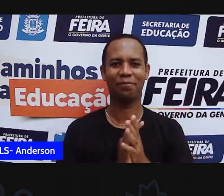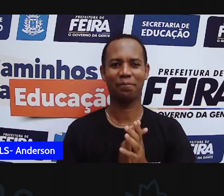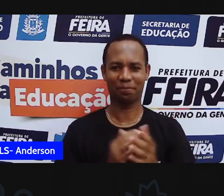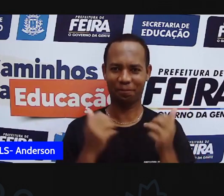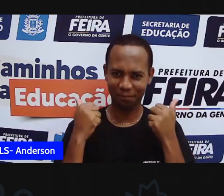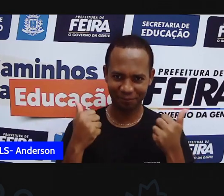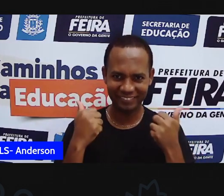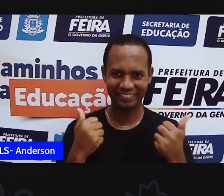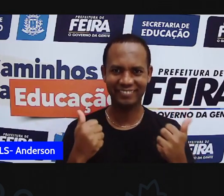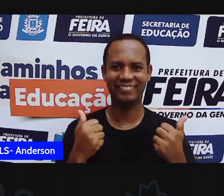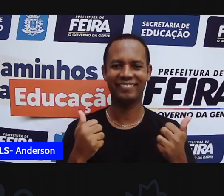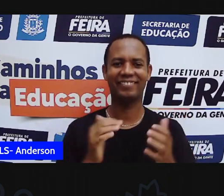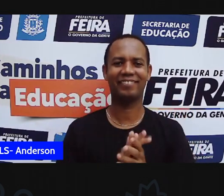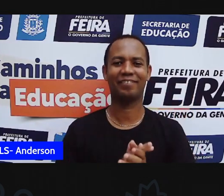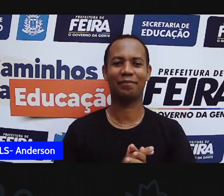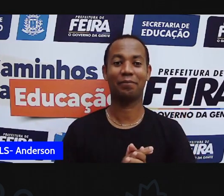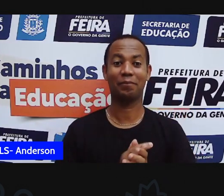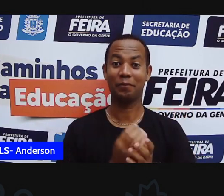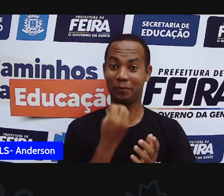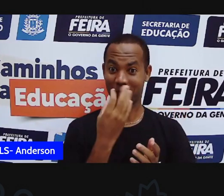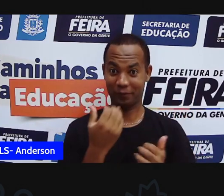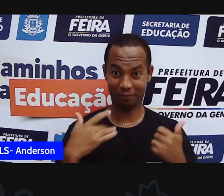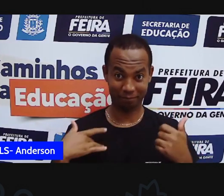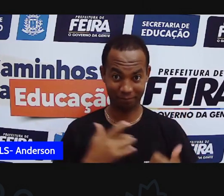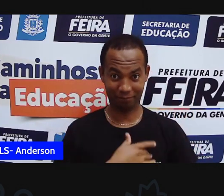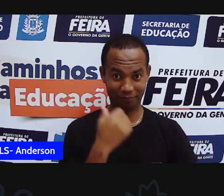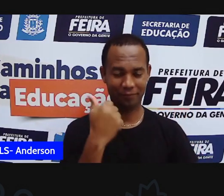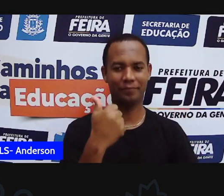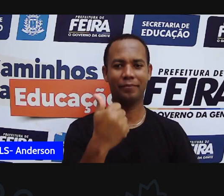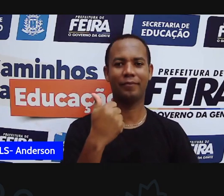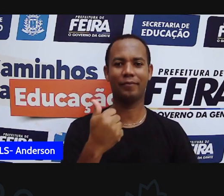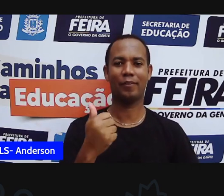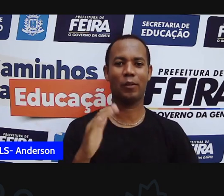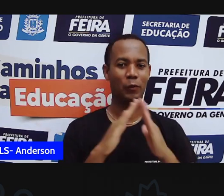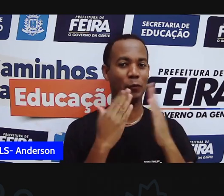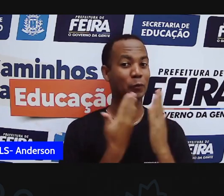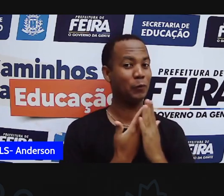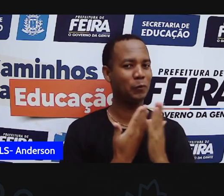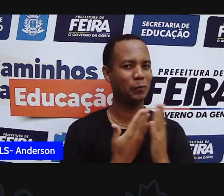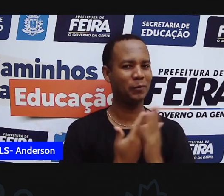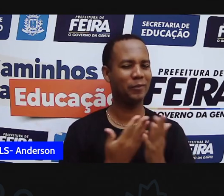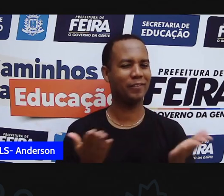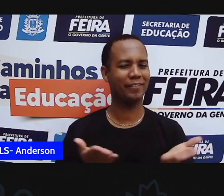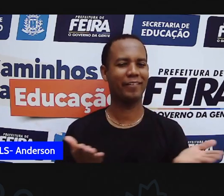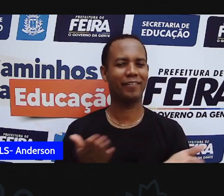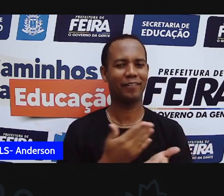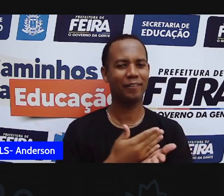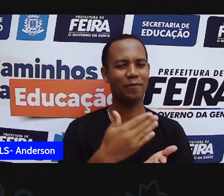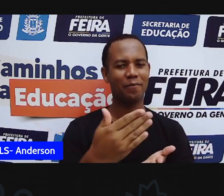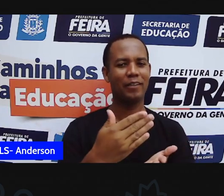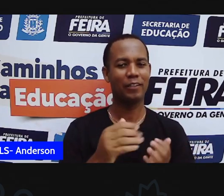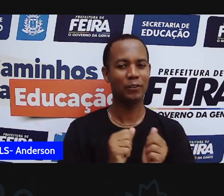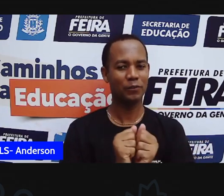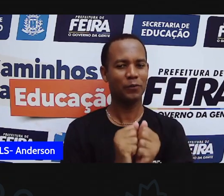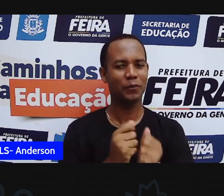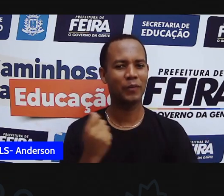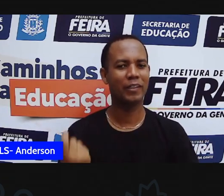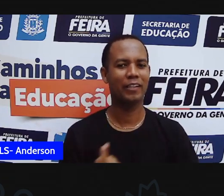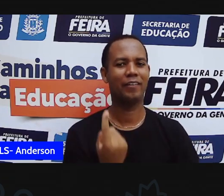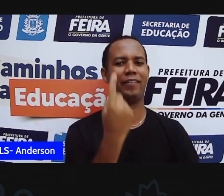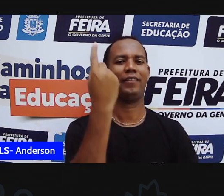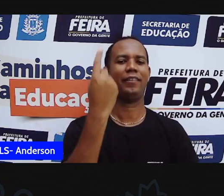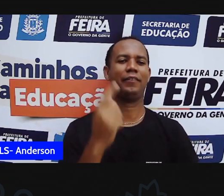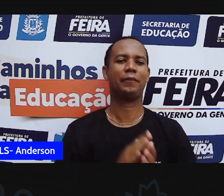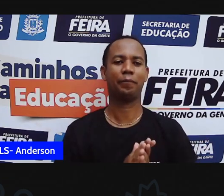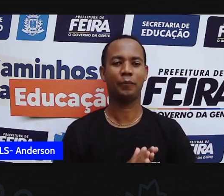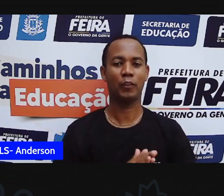Tudo bom, meus amores? Mais uma aula para Maria, com o Anderson aqui acompanhando a gente. Hoje, dia